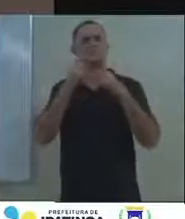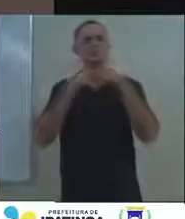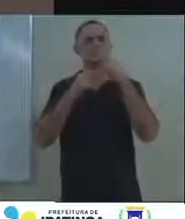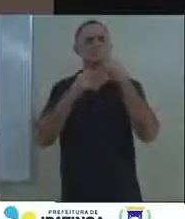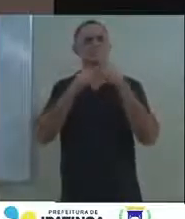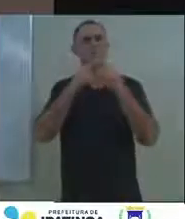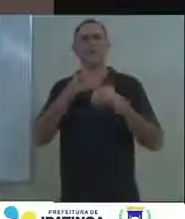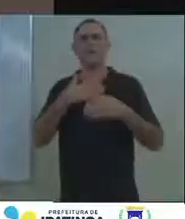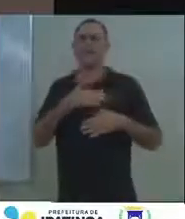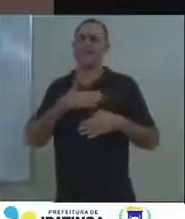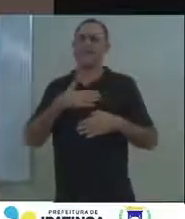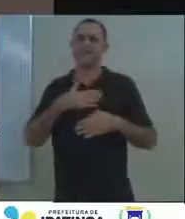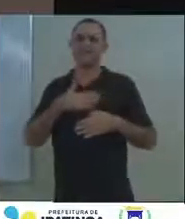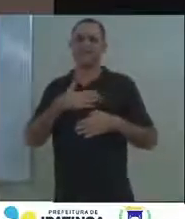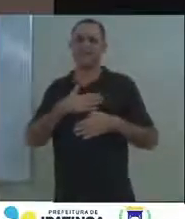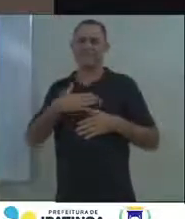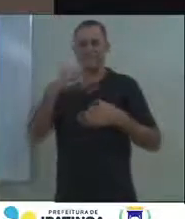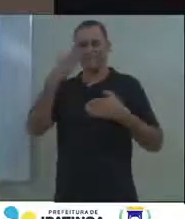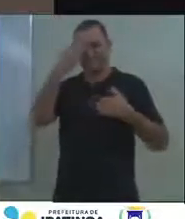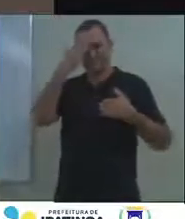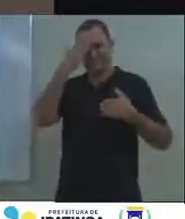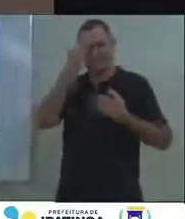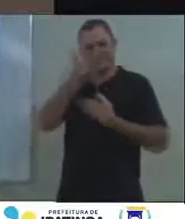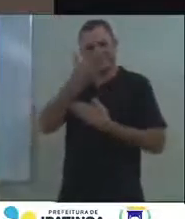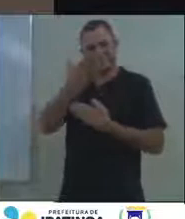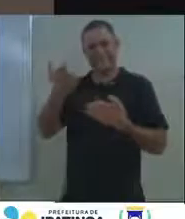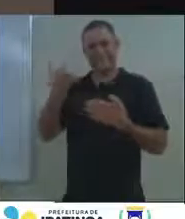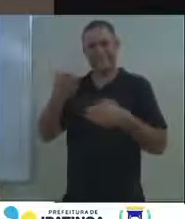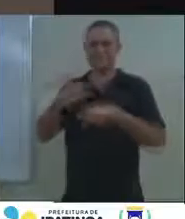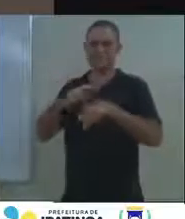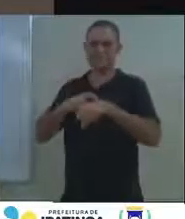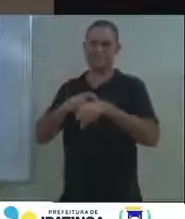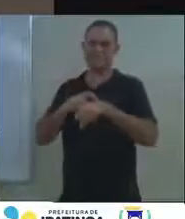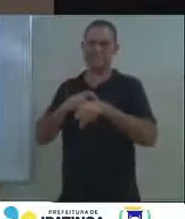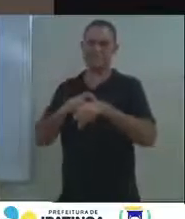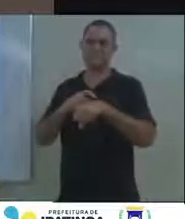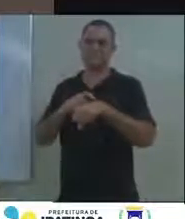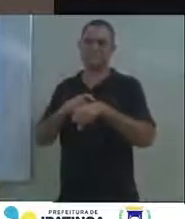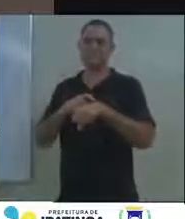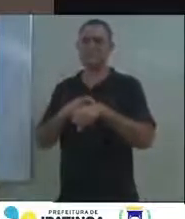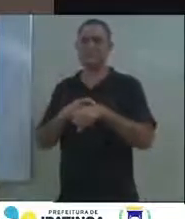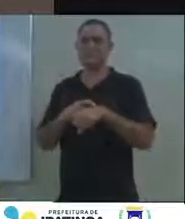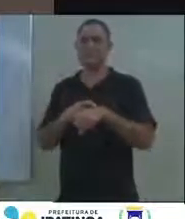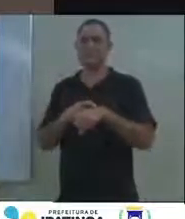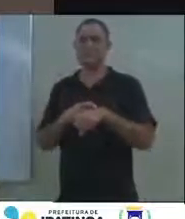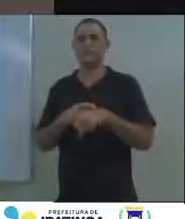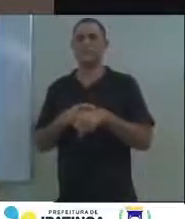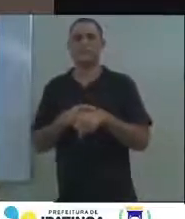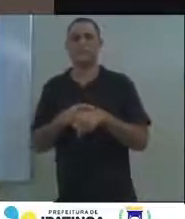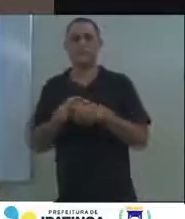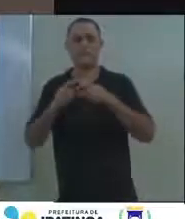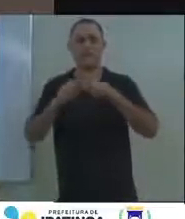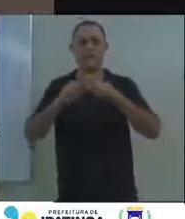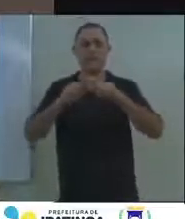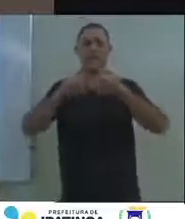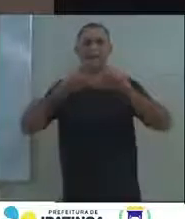gostaria de agradecer vocês por esse momento, né? Eu tô aqui, gente, eu vou abrindo aqui.